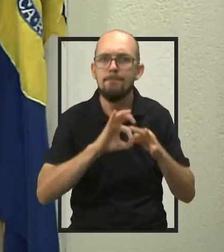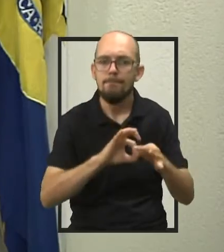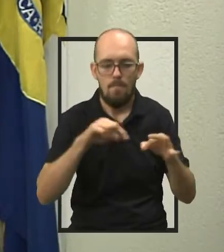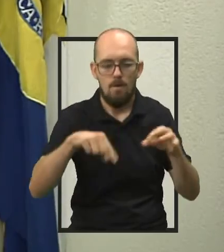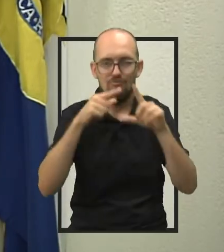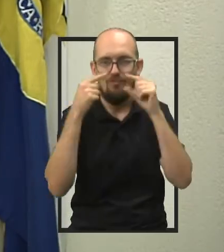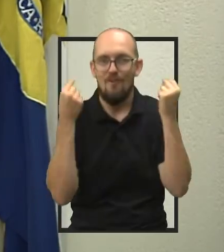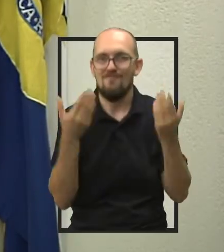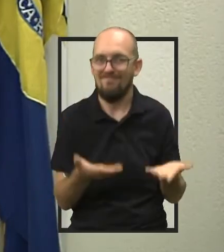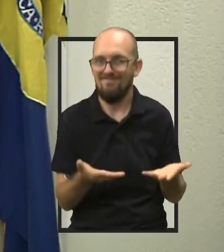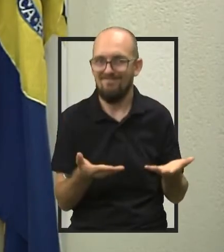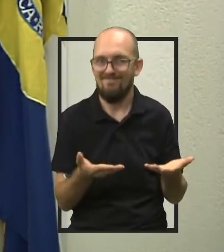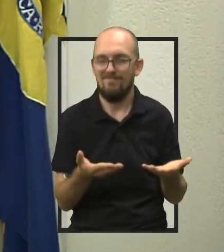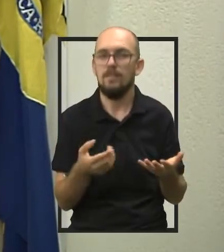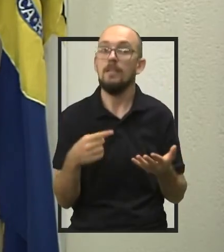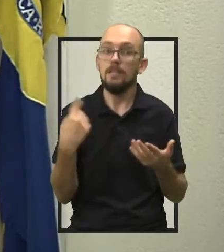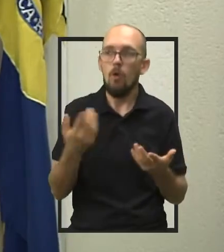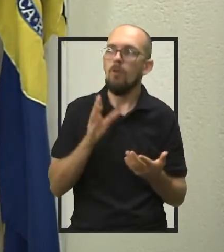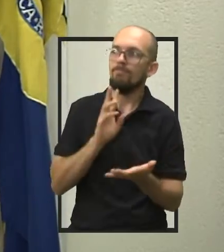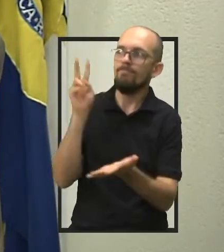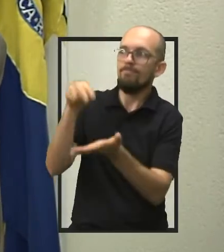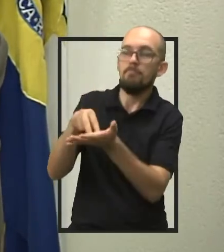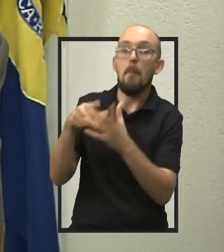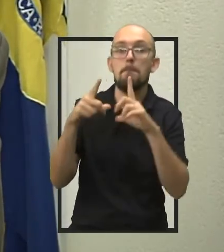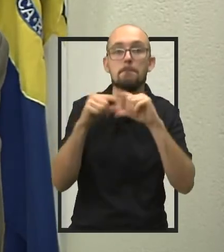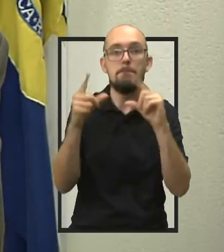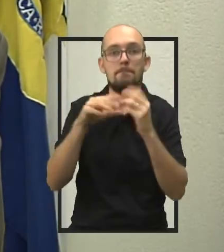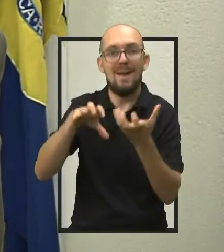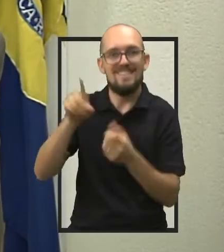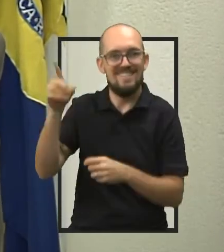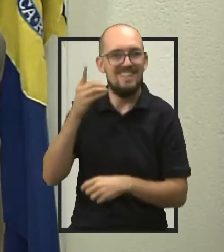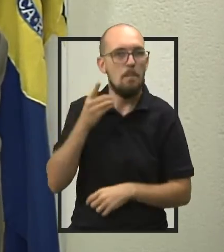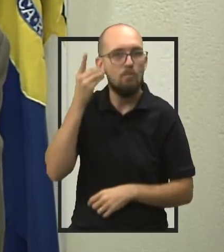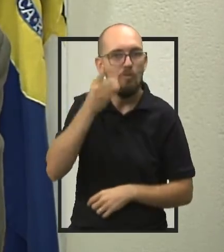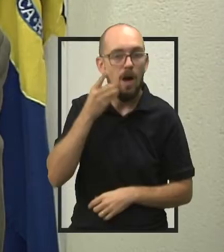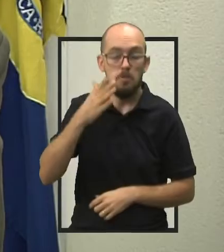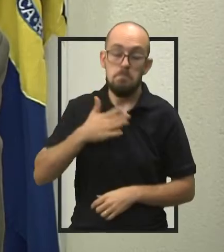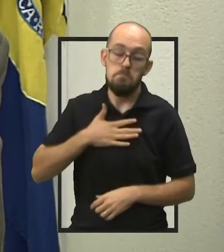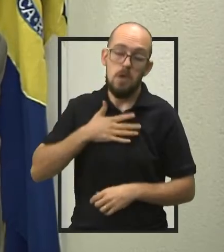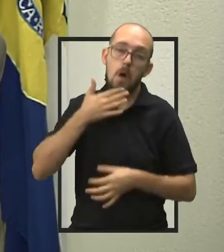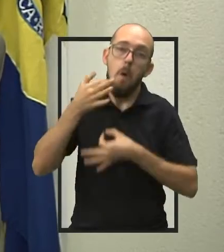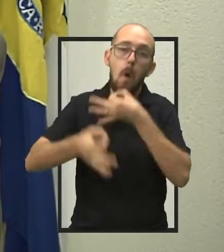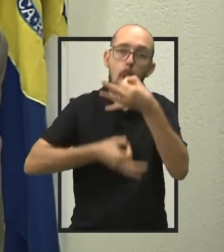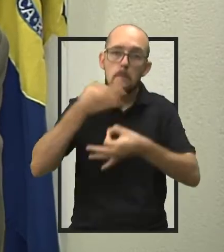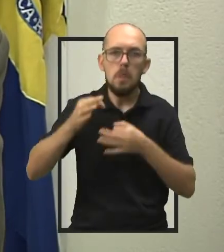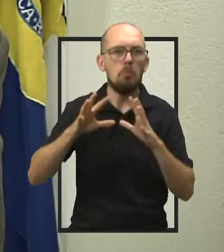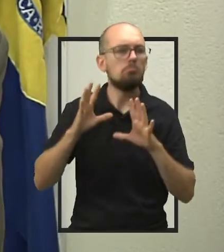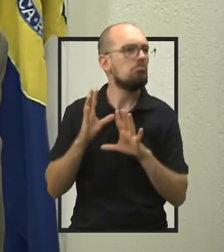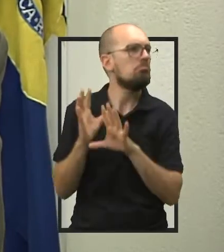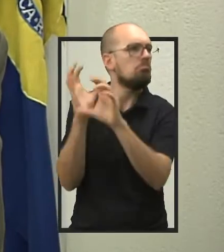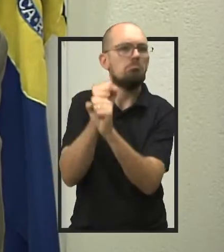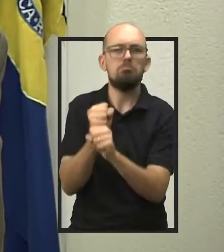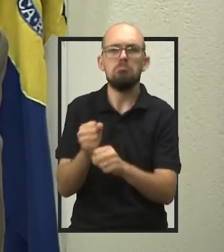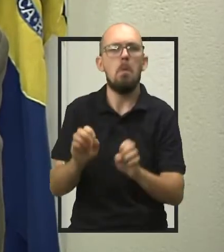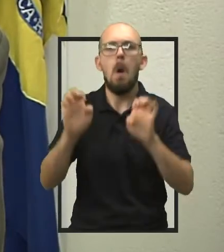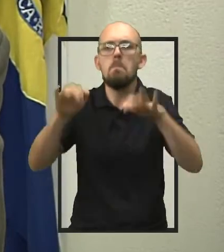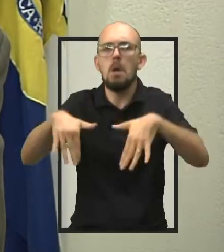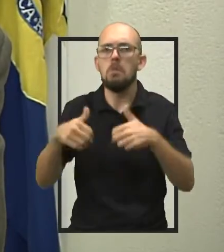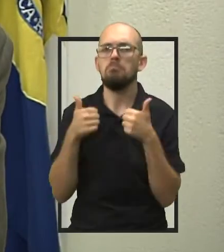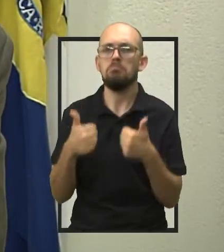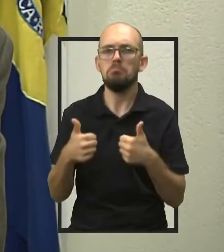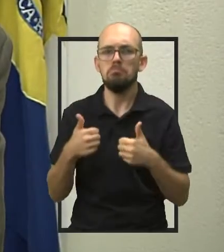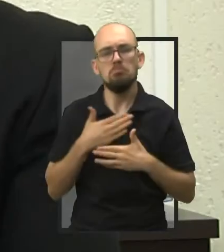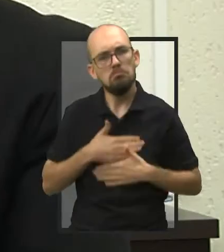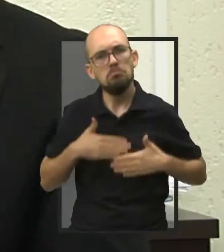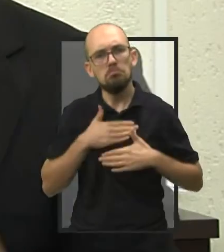cidade. Então, a viagem em Brasília com os deputados, na minha avaliação, eu achei que foi muito bem, nós